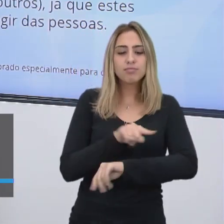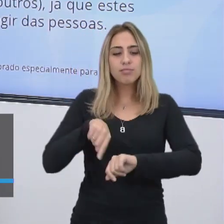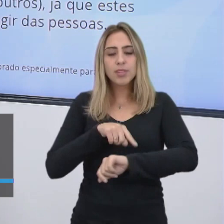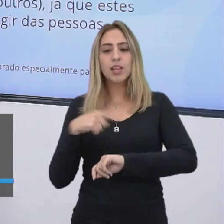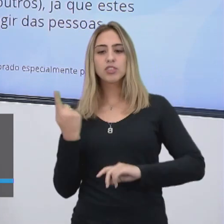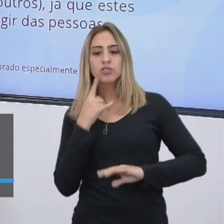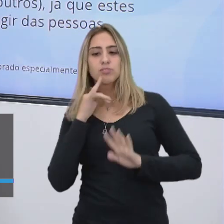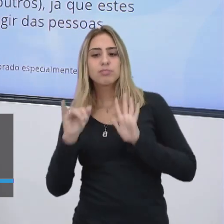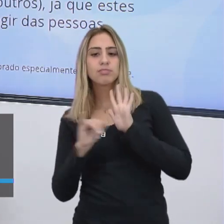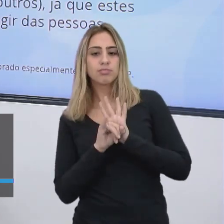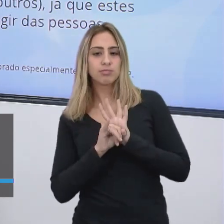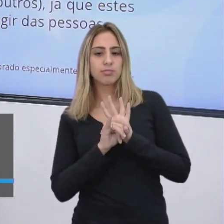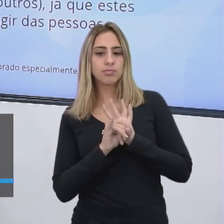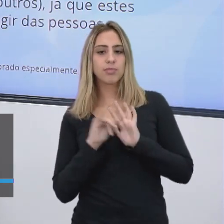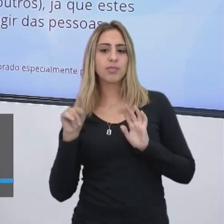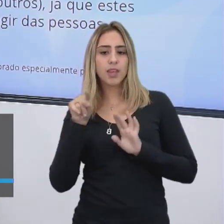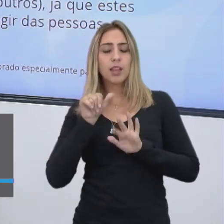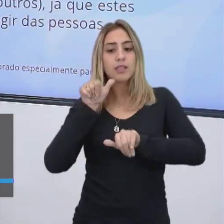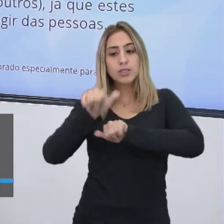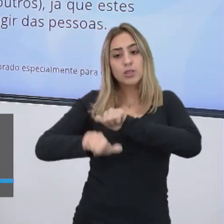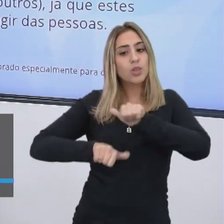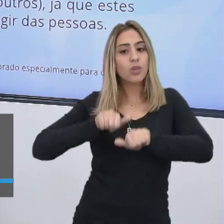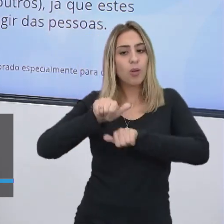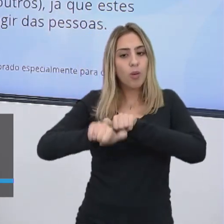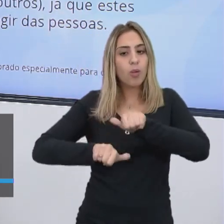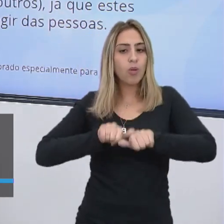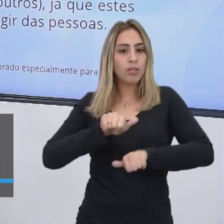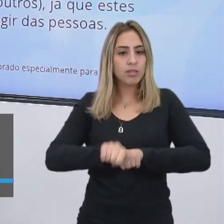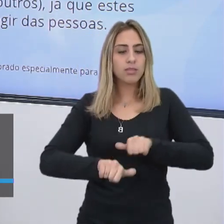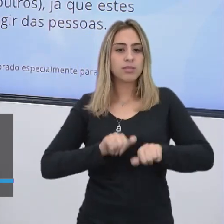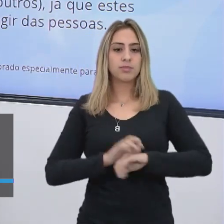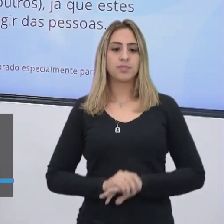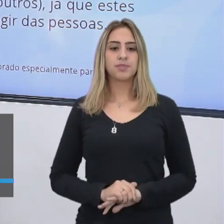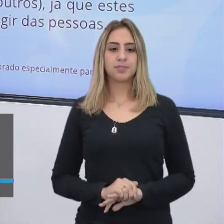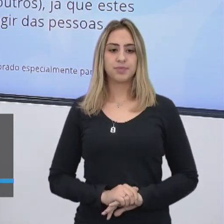vai se identificando. Elas vão se tornando